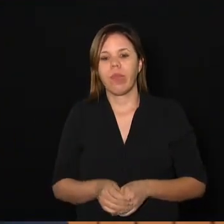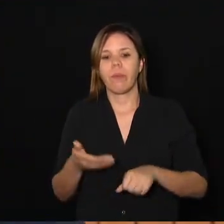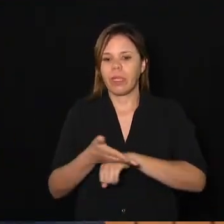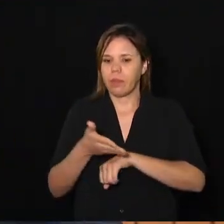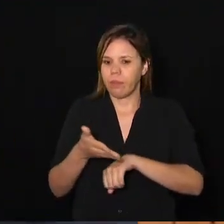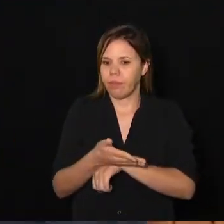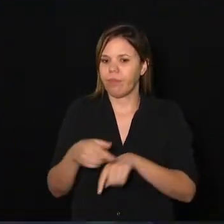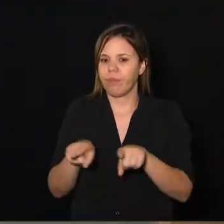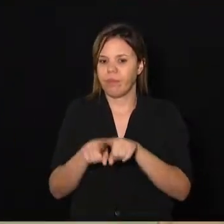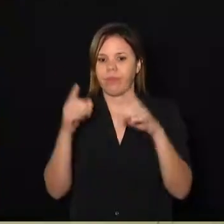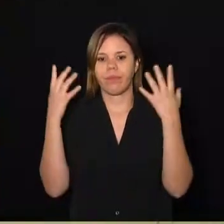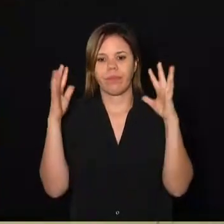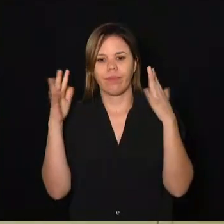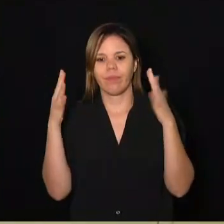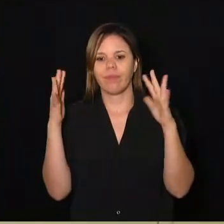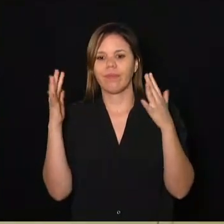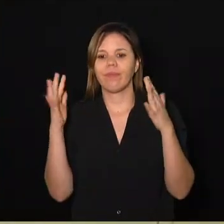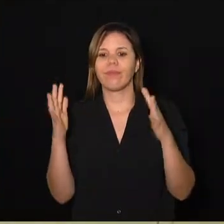também